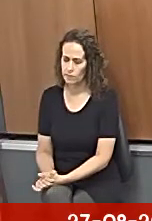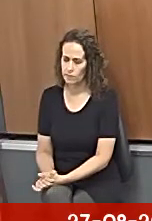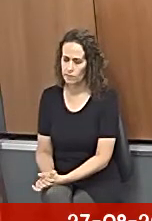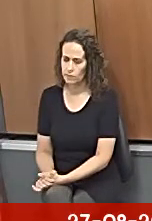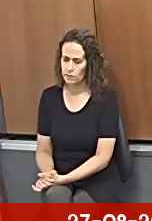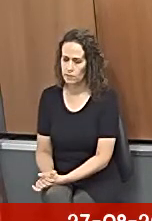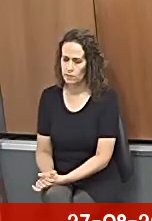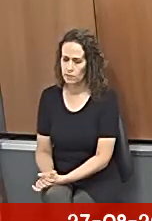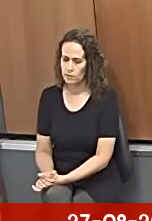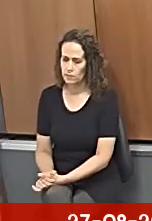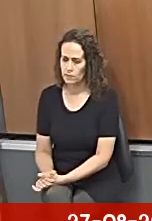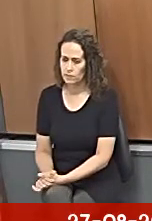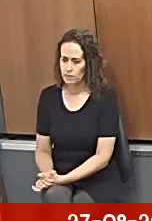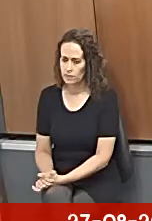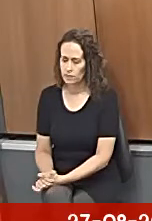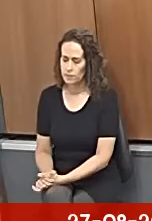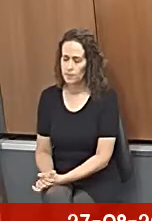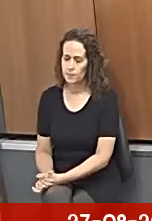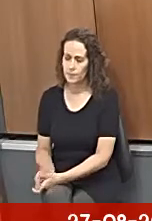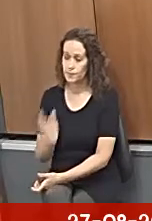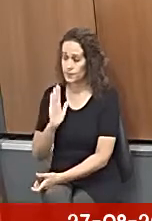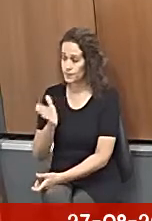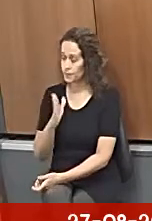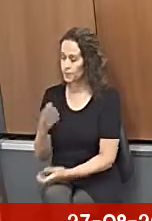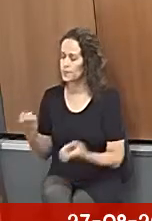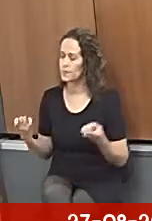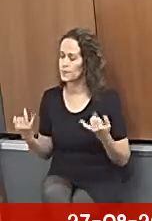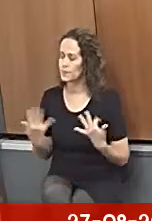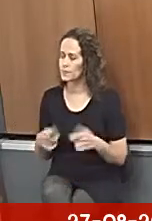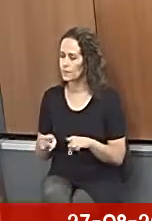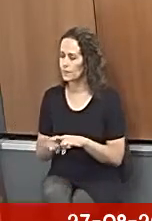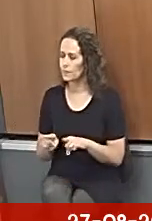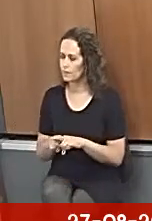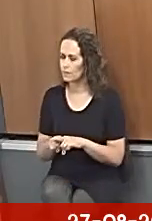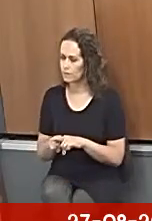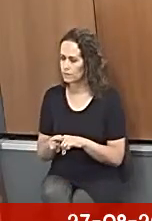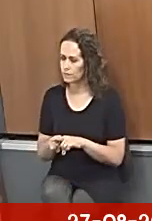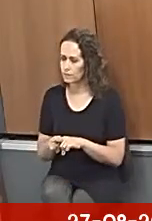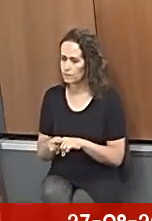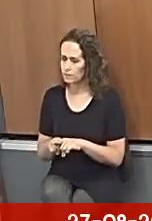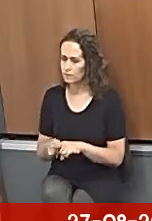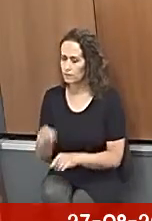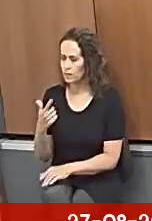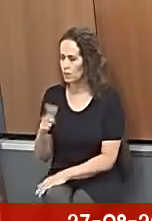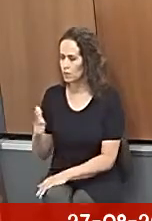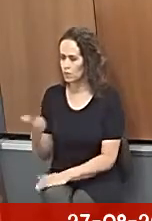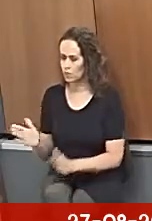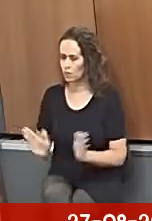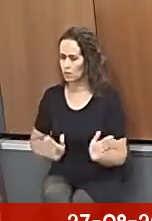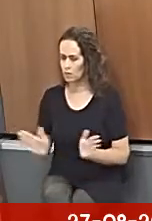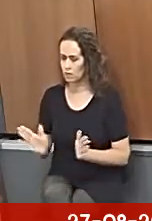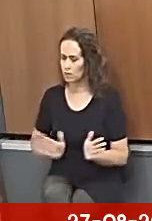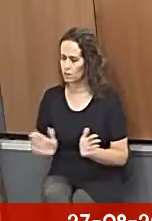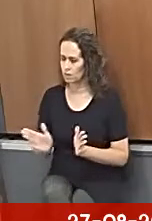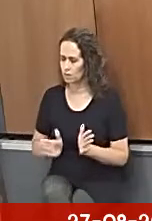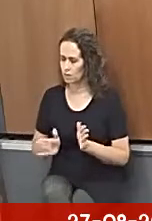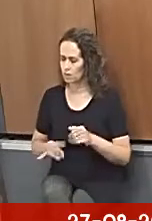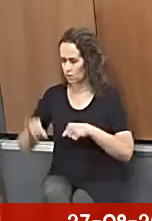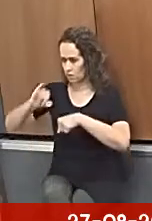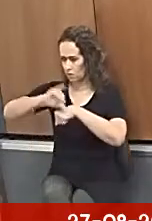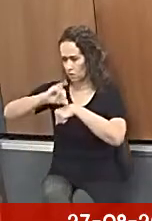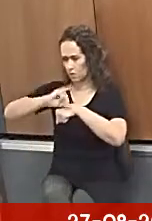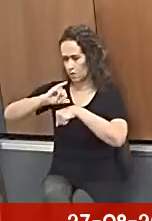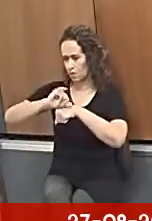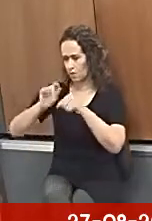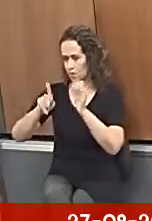pela foi mencionado que não haveria acessibilidade no anel superior para cadeirantes